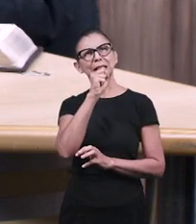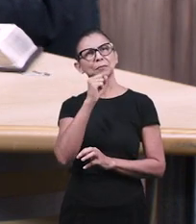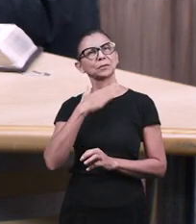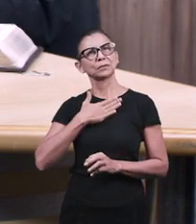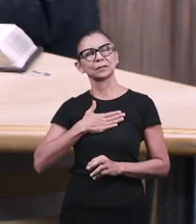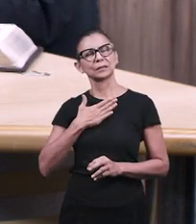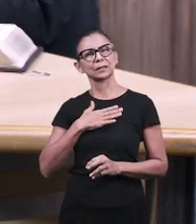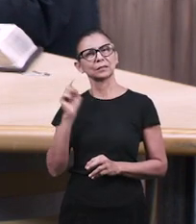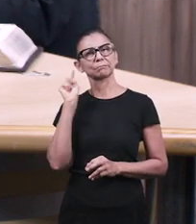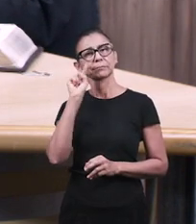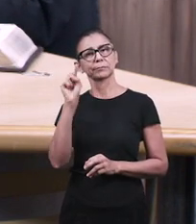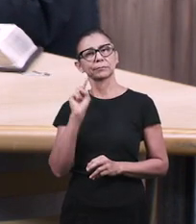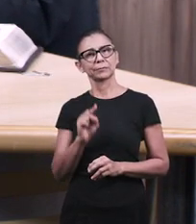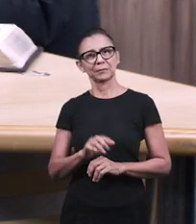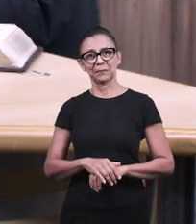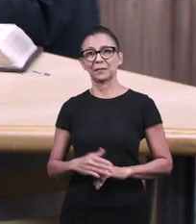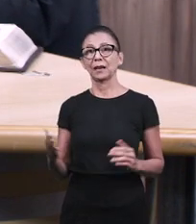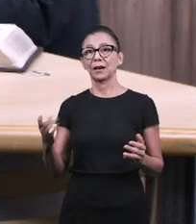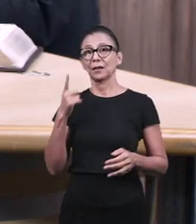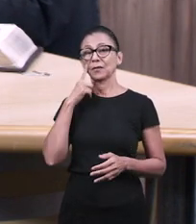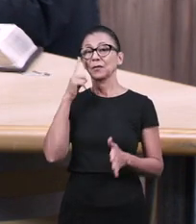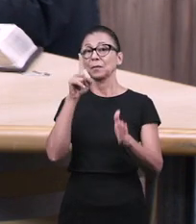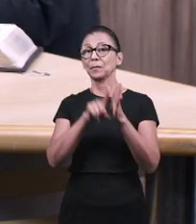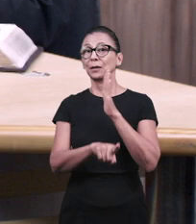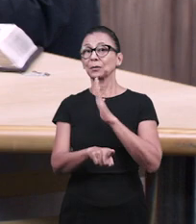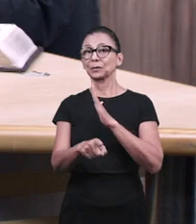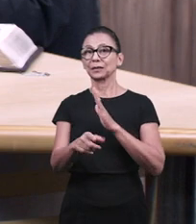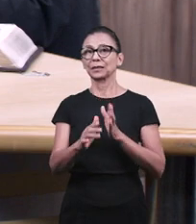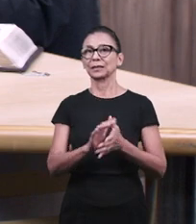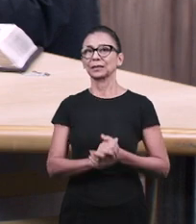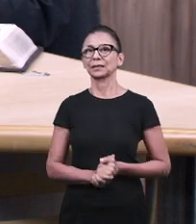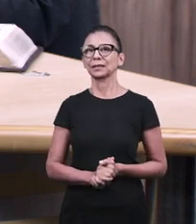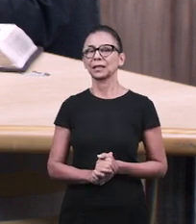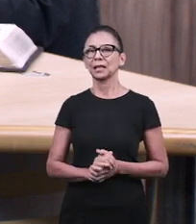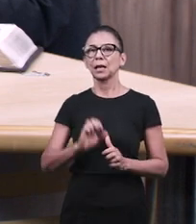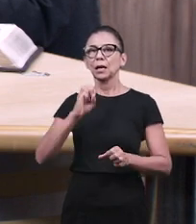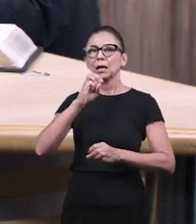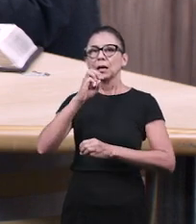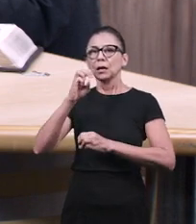parte, vem a pergunta aqui para os irmãos agora. Por que os